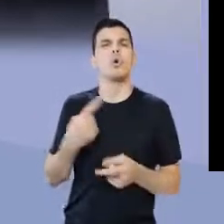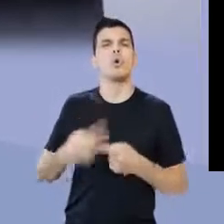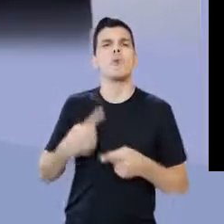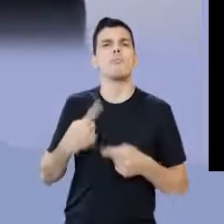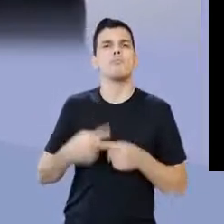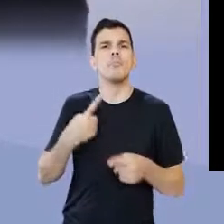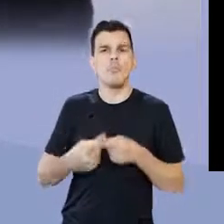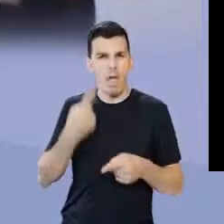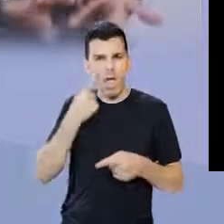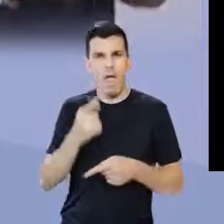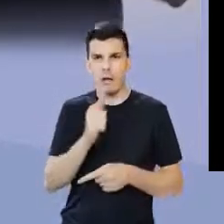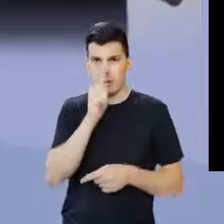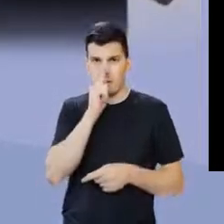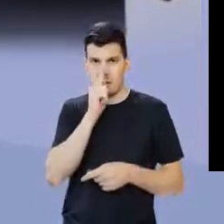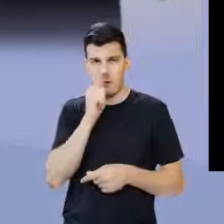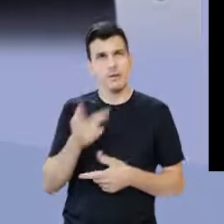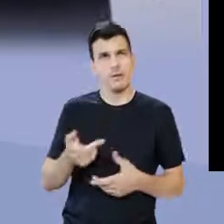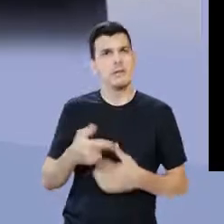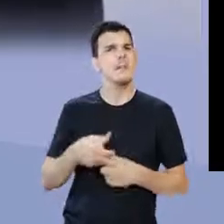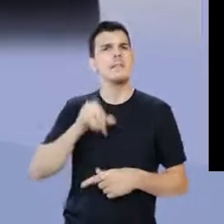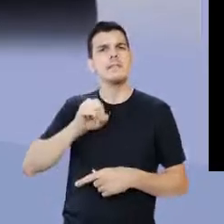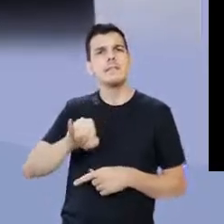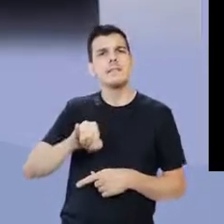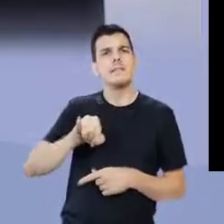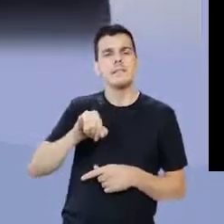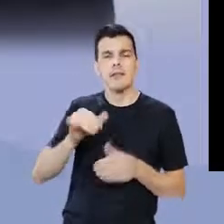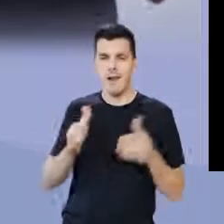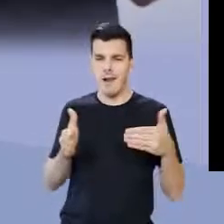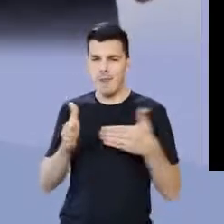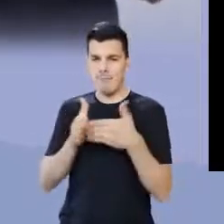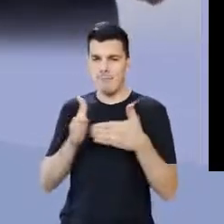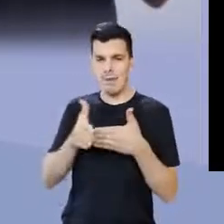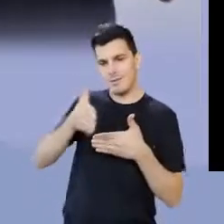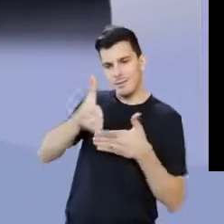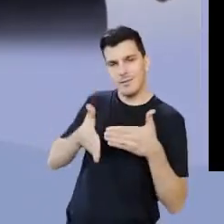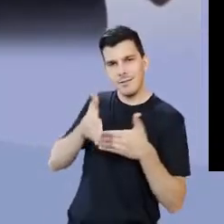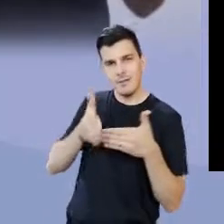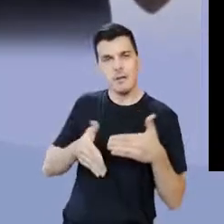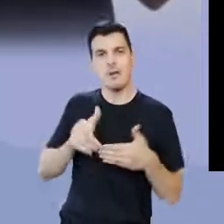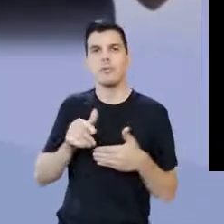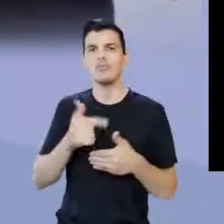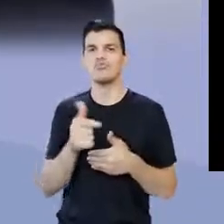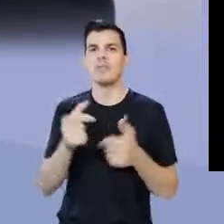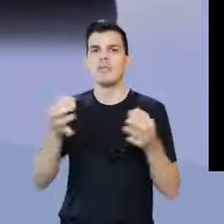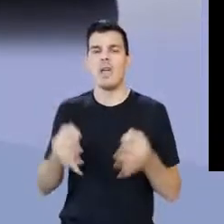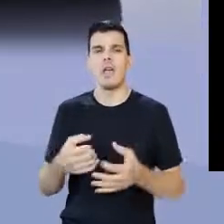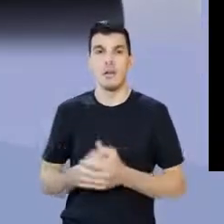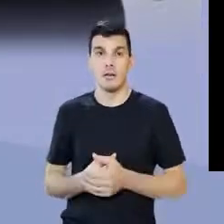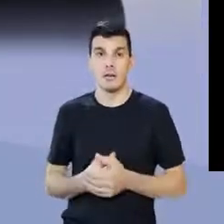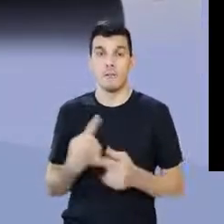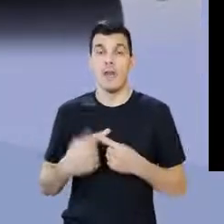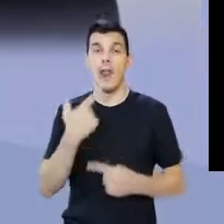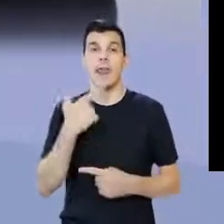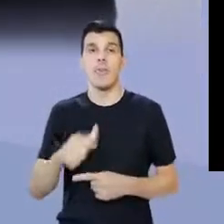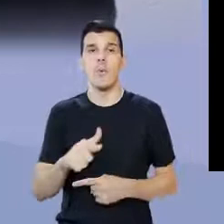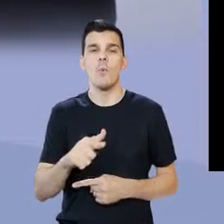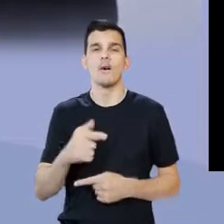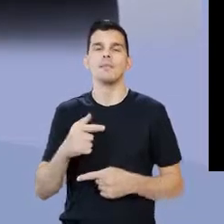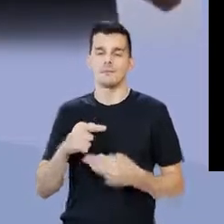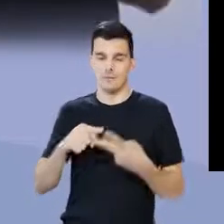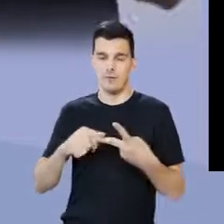se identificavam como gregos, professor, se não há um limite territorial definido? Pela língua,